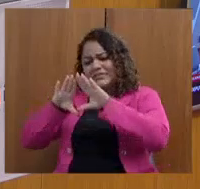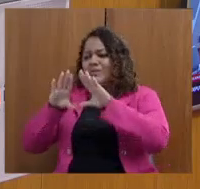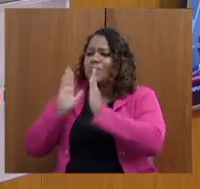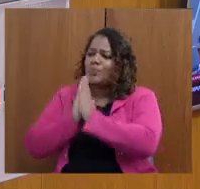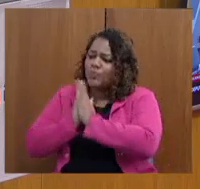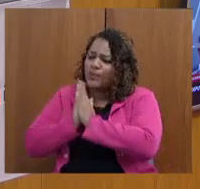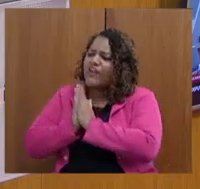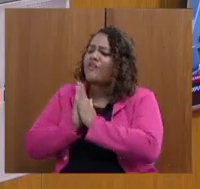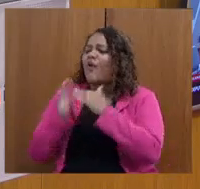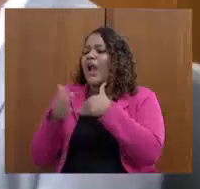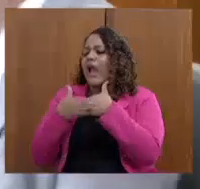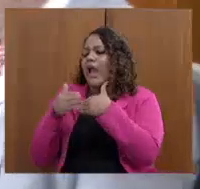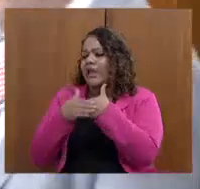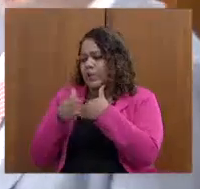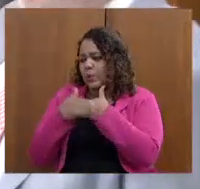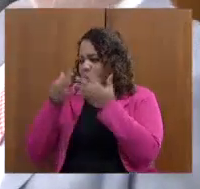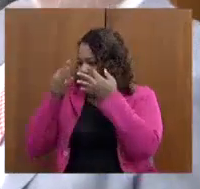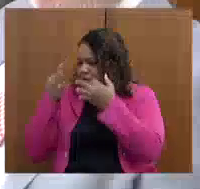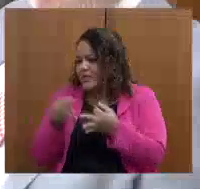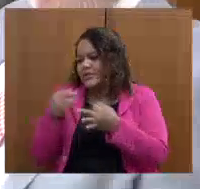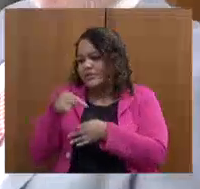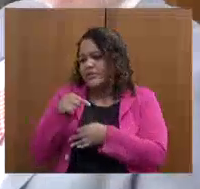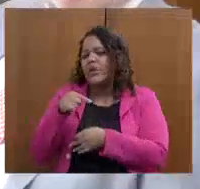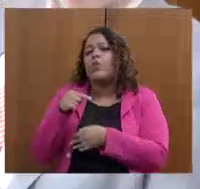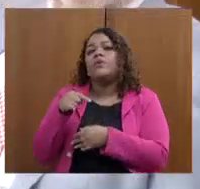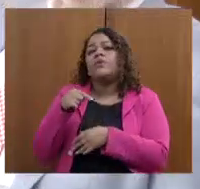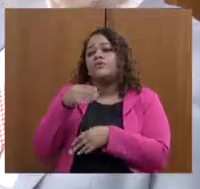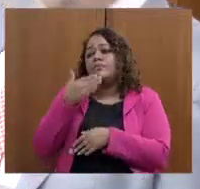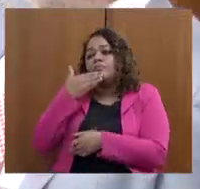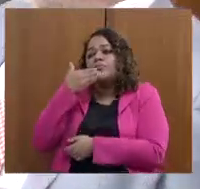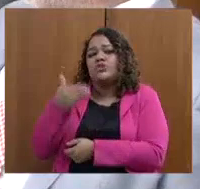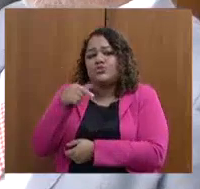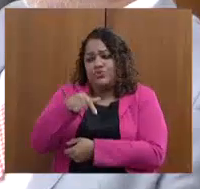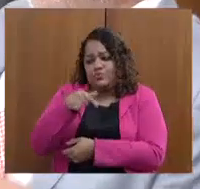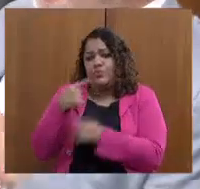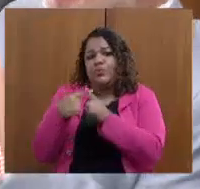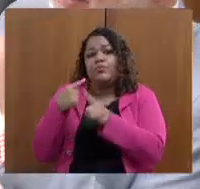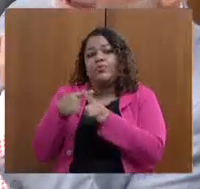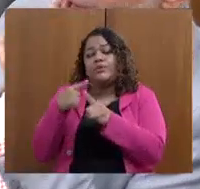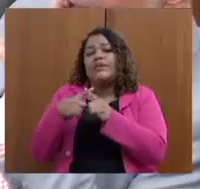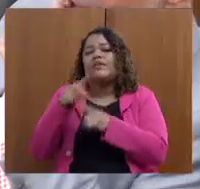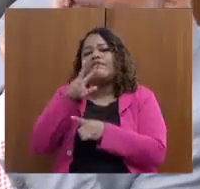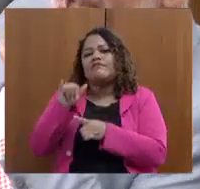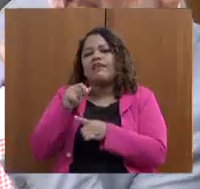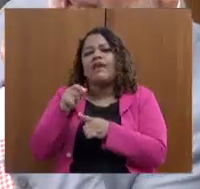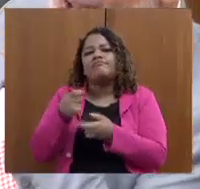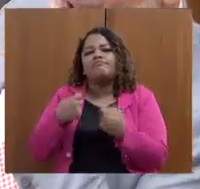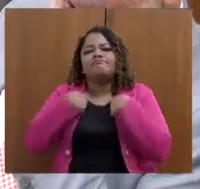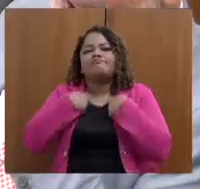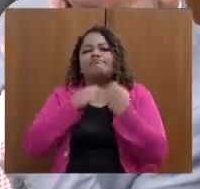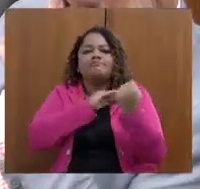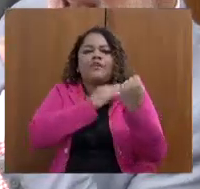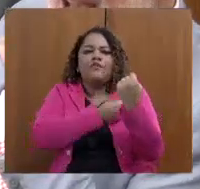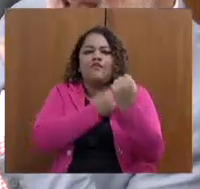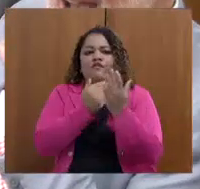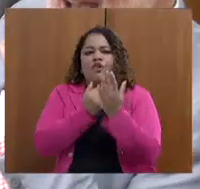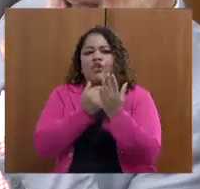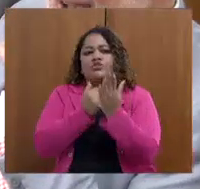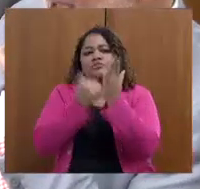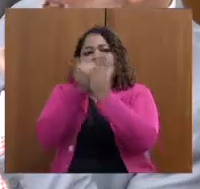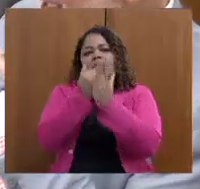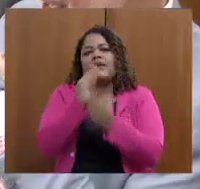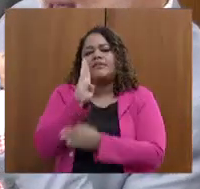avalie com muita atenção esse pedido esse pleito porque ele vai fortalecer o nosso bdmg